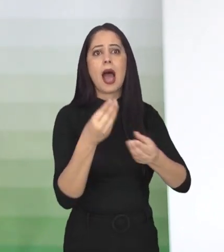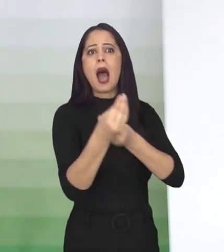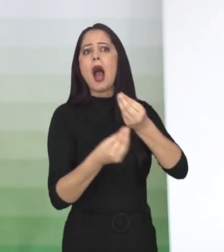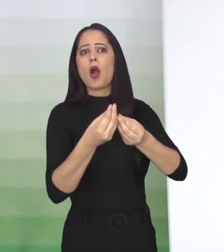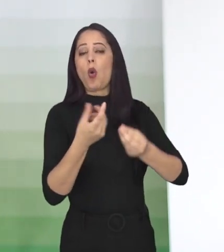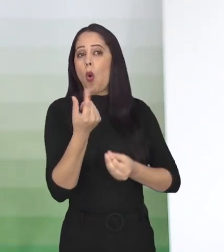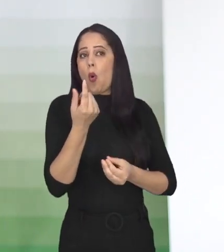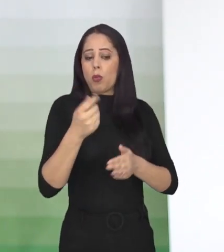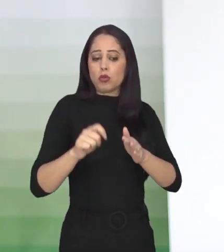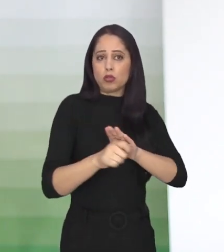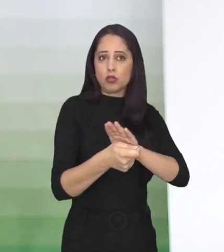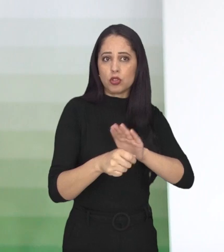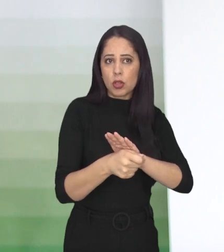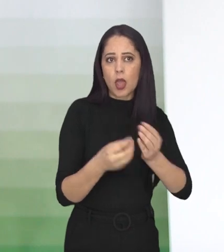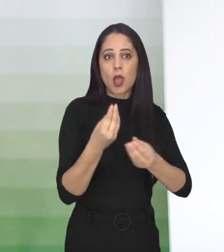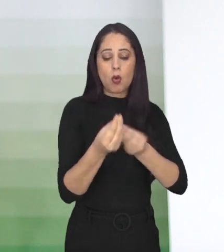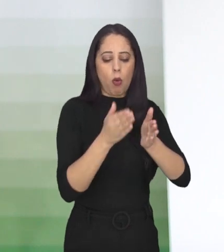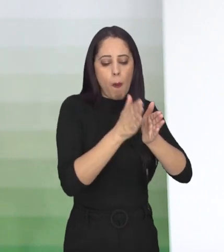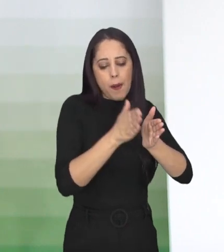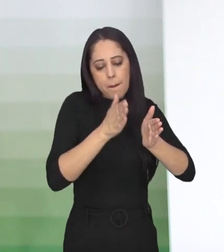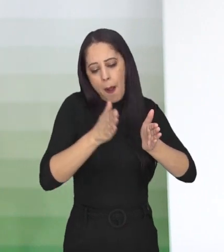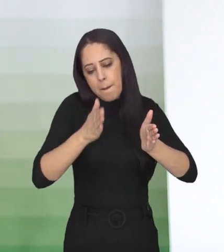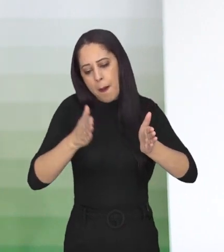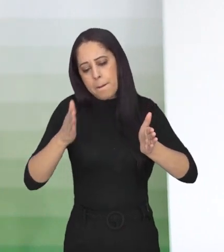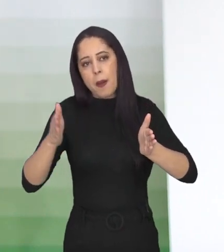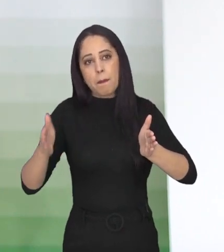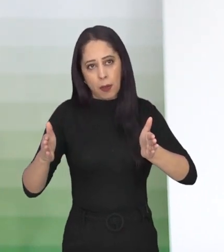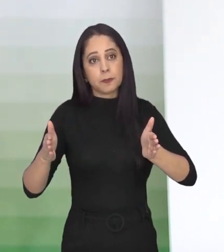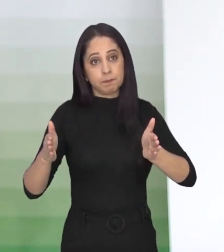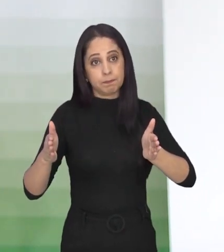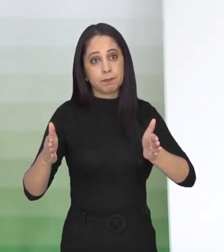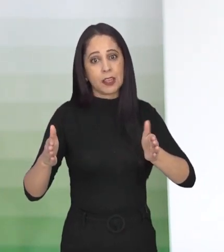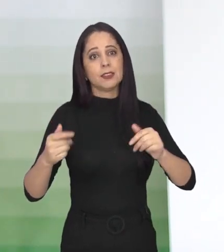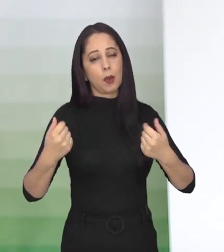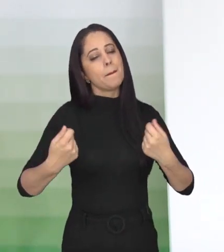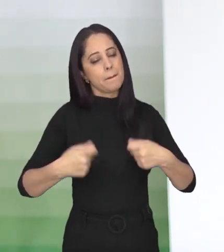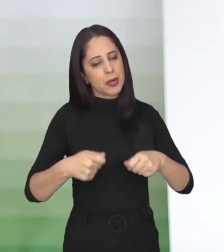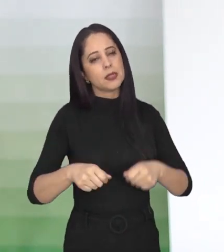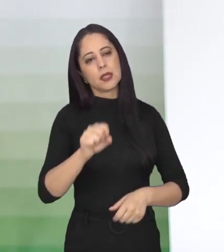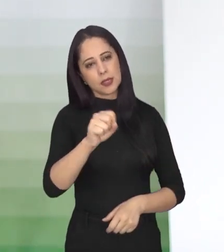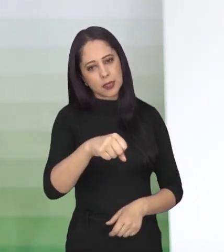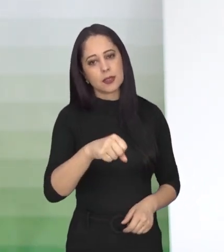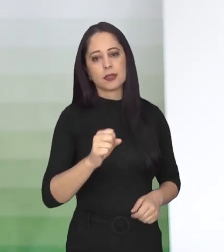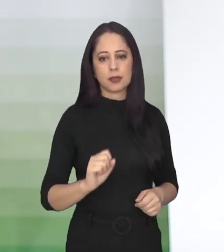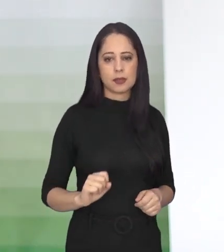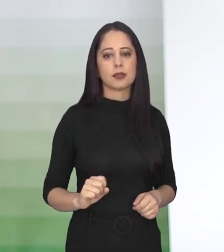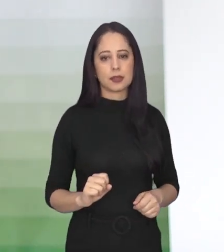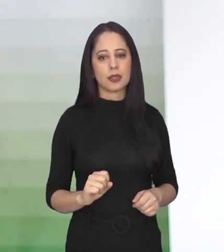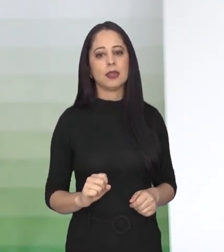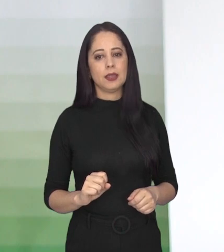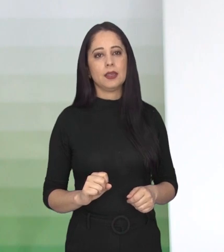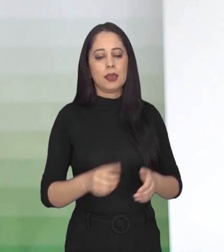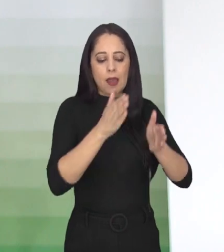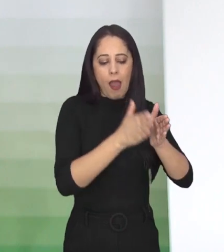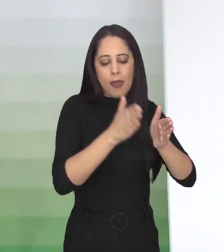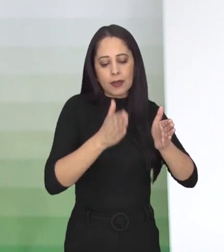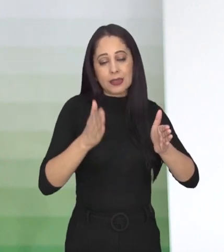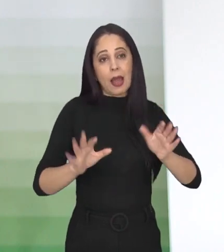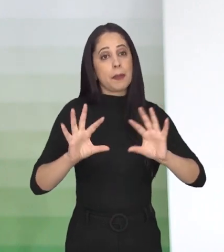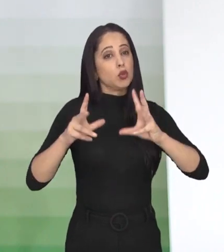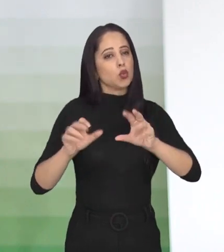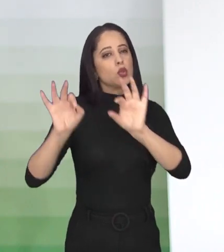formas de financiamento, nas etapas de cada regularização. Então é necessário que a gente tenha essas